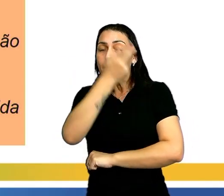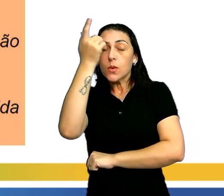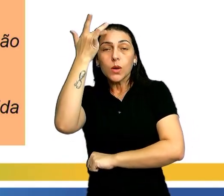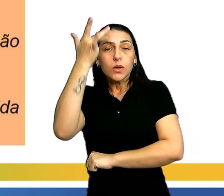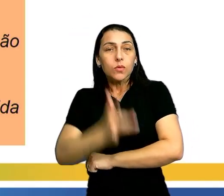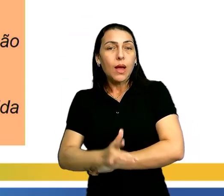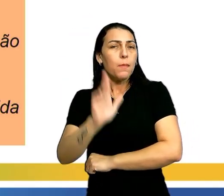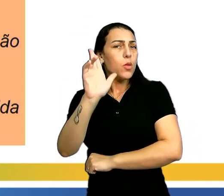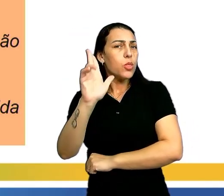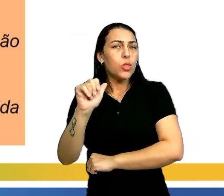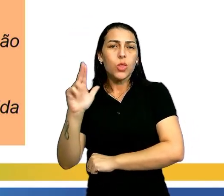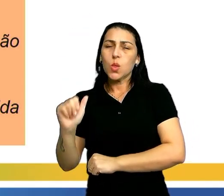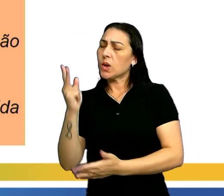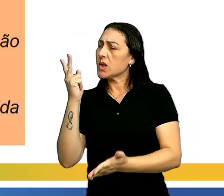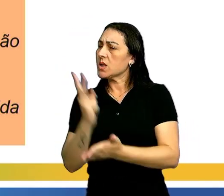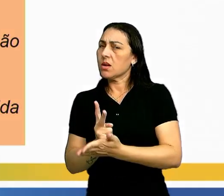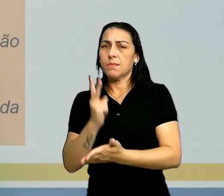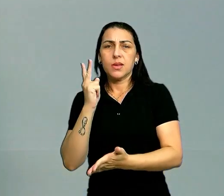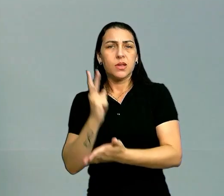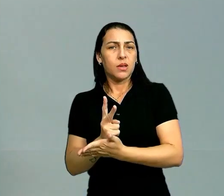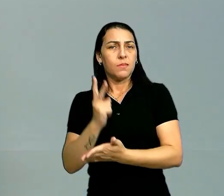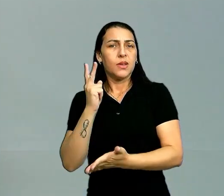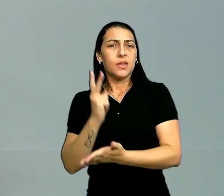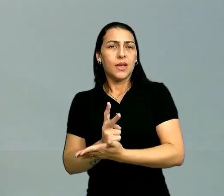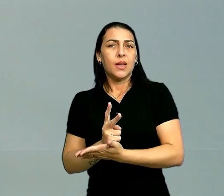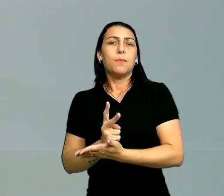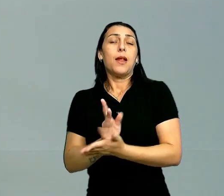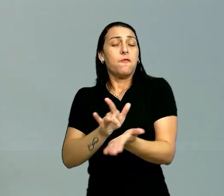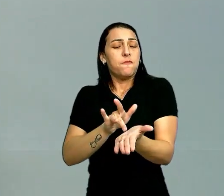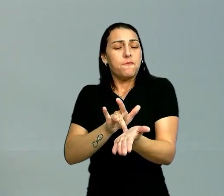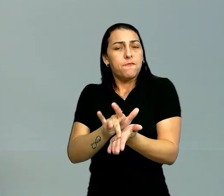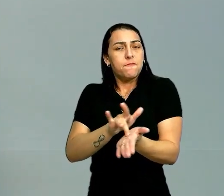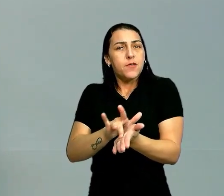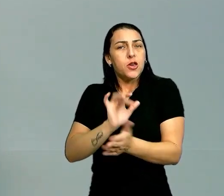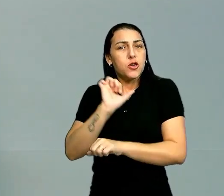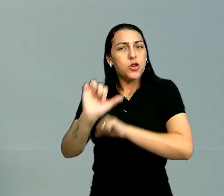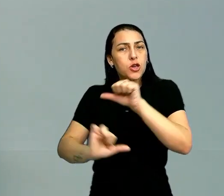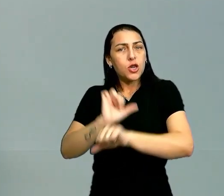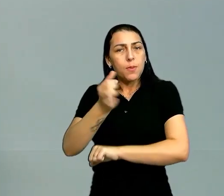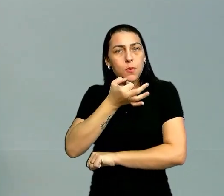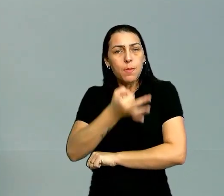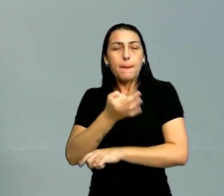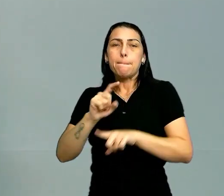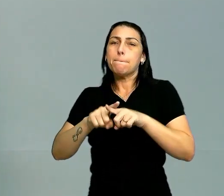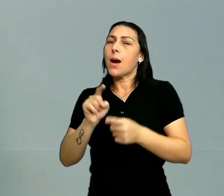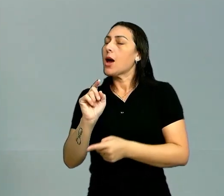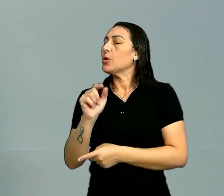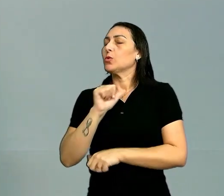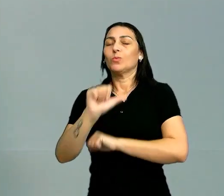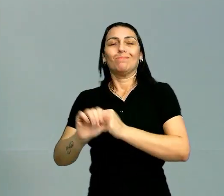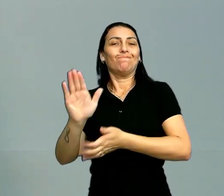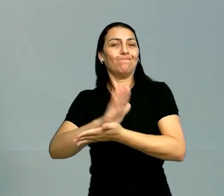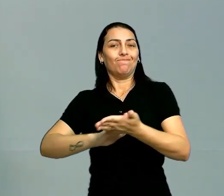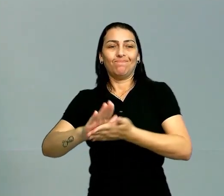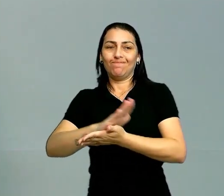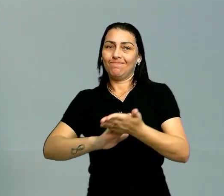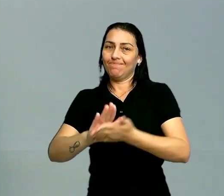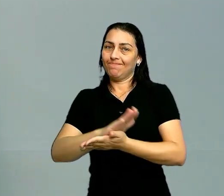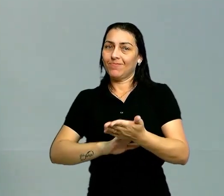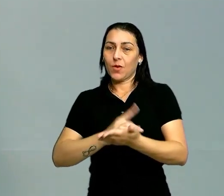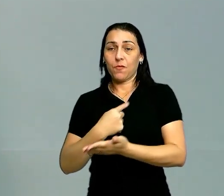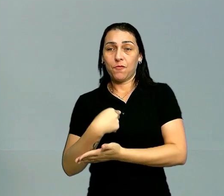nunca. O ignorante, muitas vezes, ele faz de conta que muda de opinião, mas, na verdade, ele não muda. Foi,